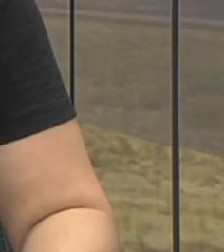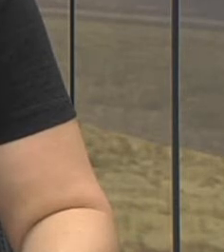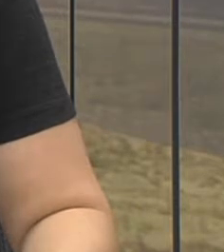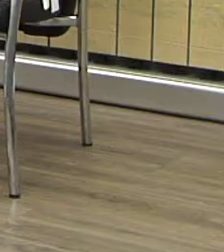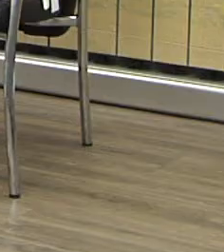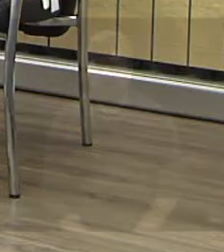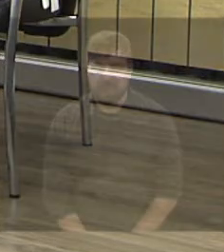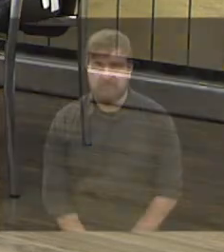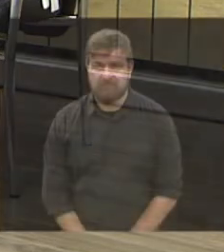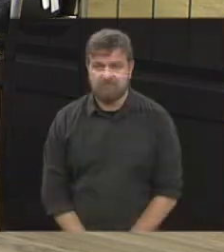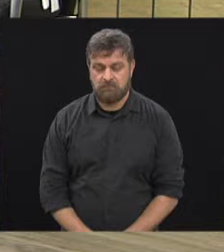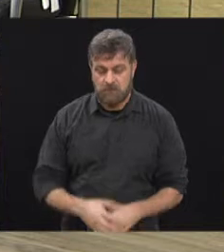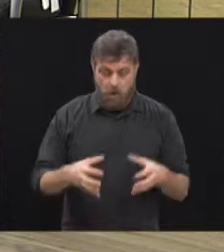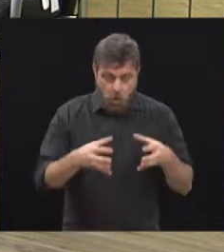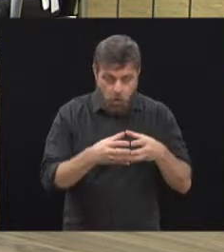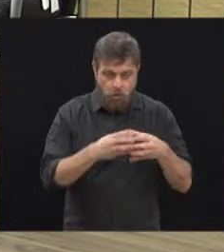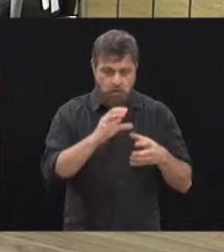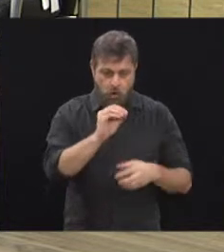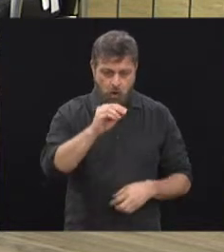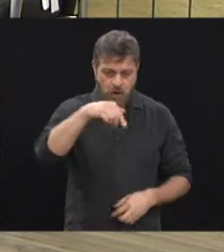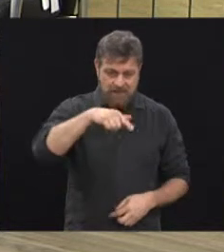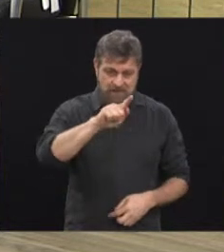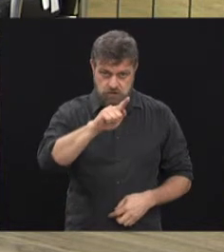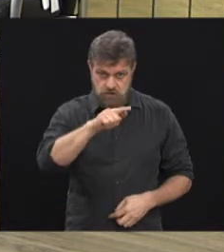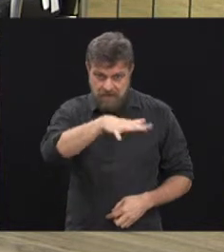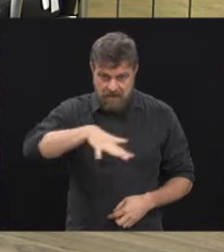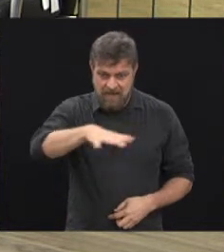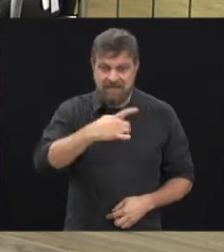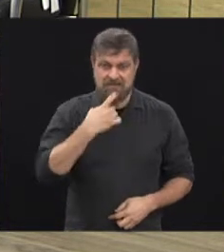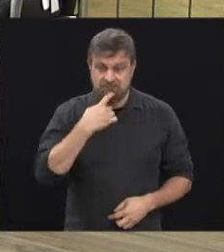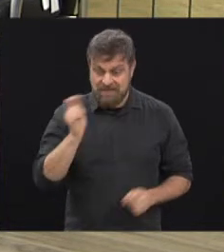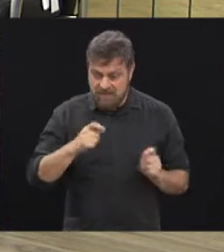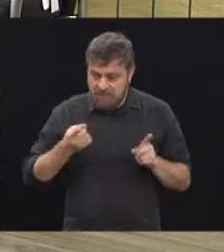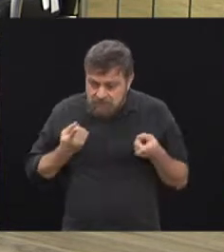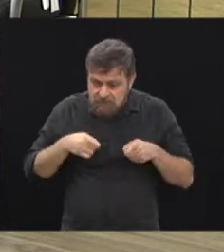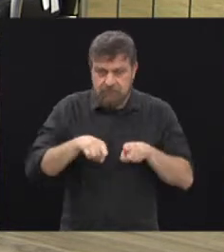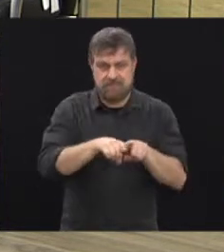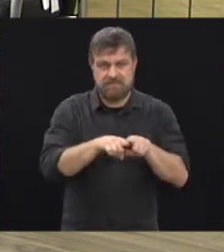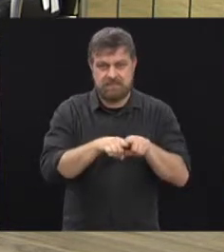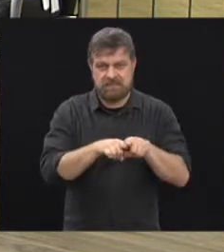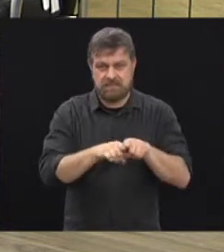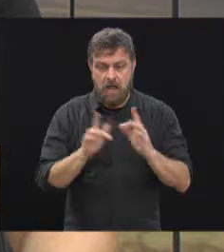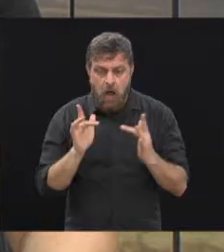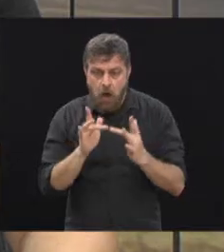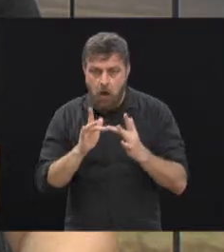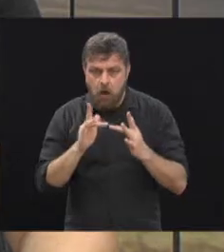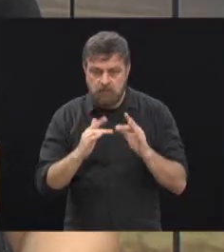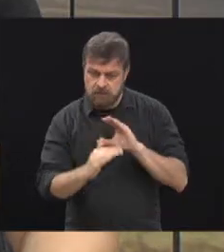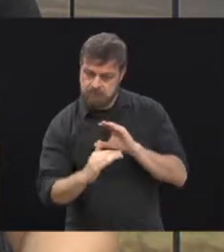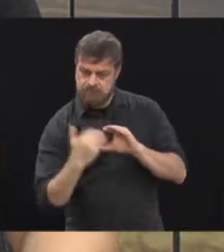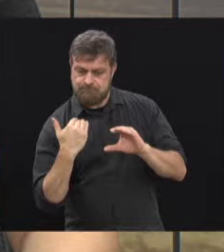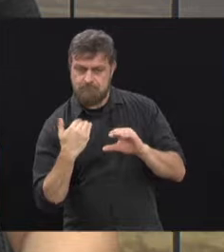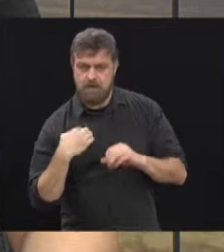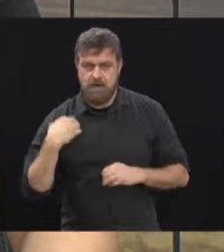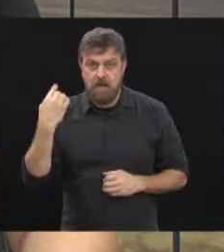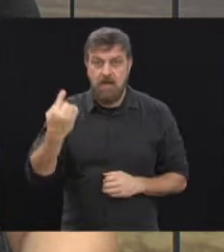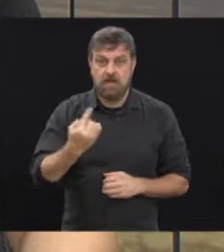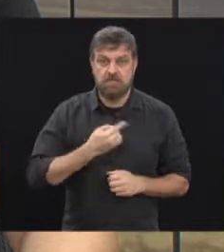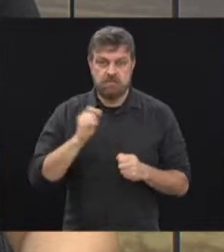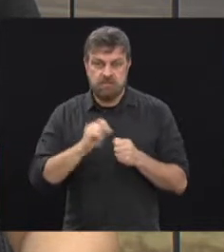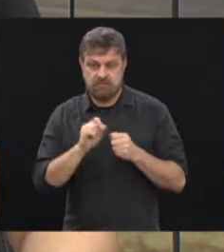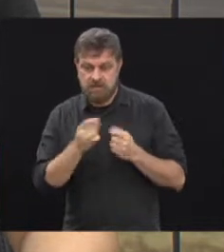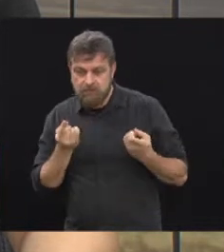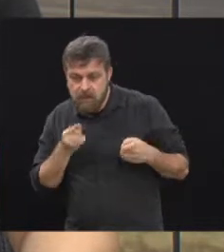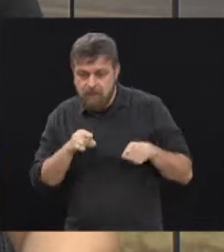vivomundo@raporibrasil.com. Para as ONGs aqui da região, a gente faz muita parceria. Então, entre em contato com a gente para que a gente